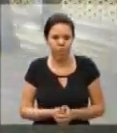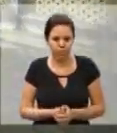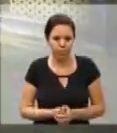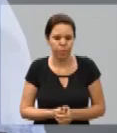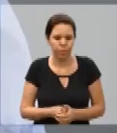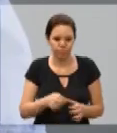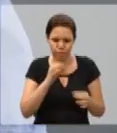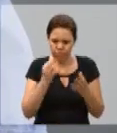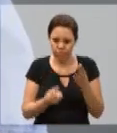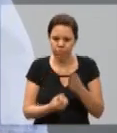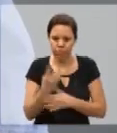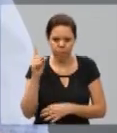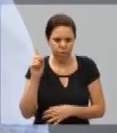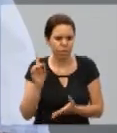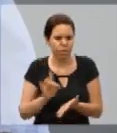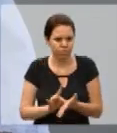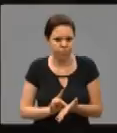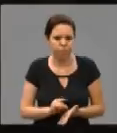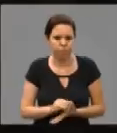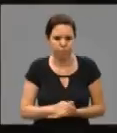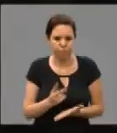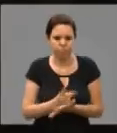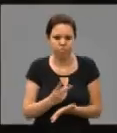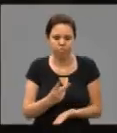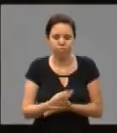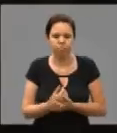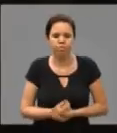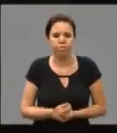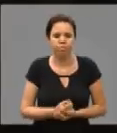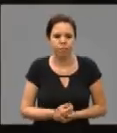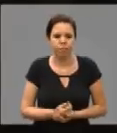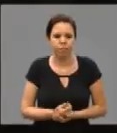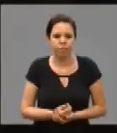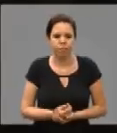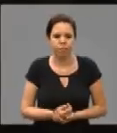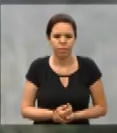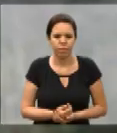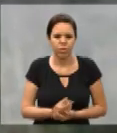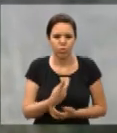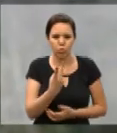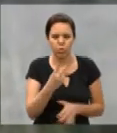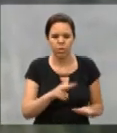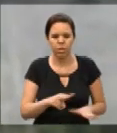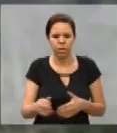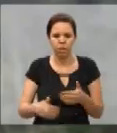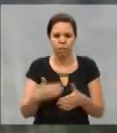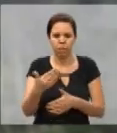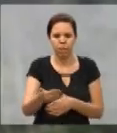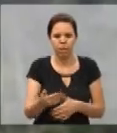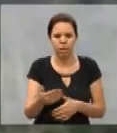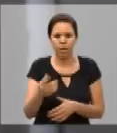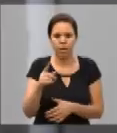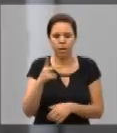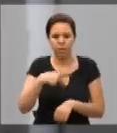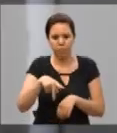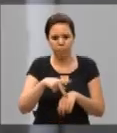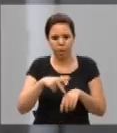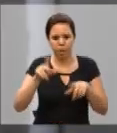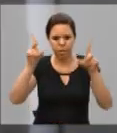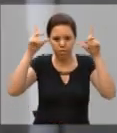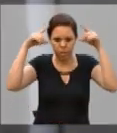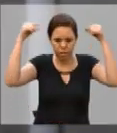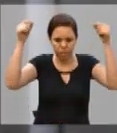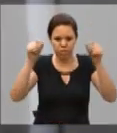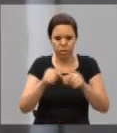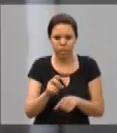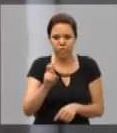filme aconteceu lá, viu? Aconteceu mesmo. E tá indo daqui 2 semanas para Holanda. Que legal. No festival, e tá entre os